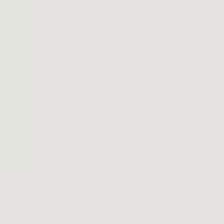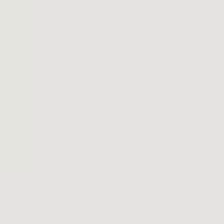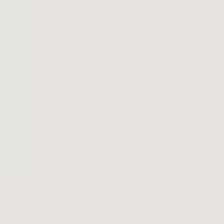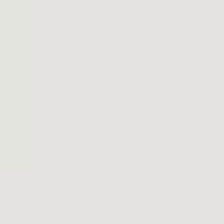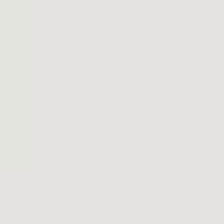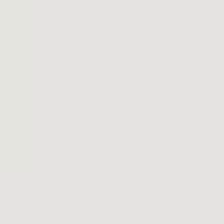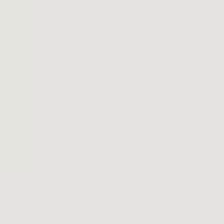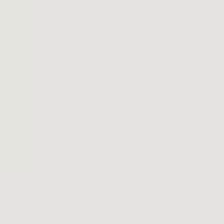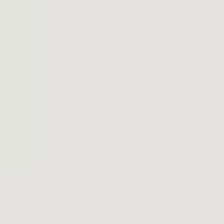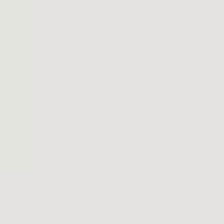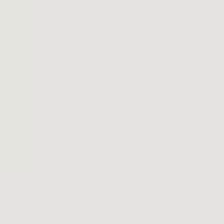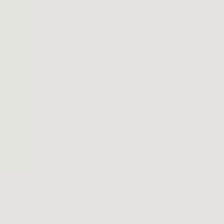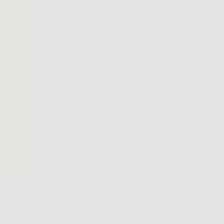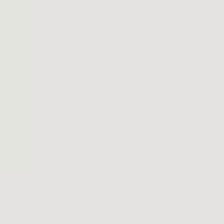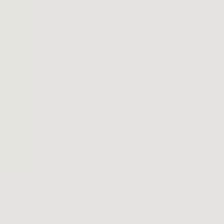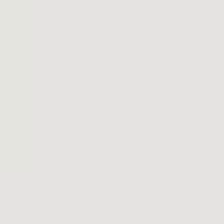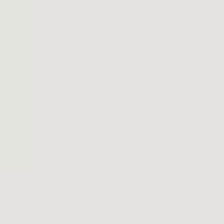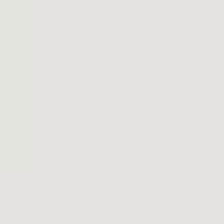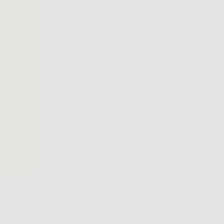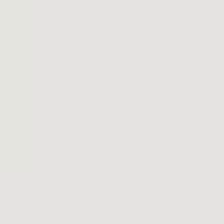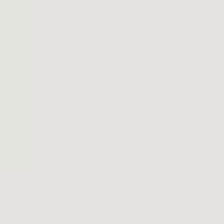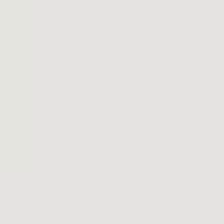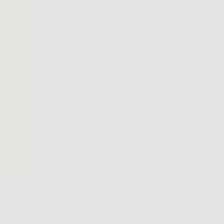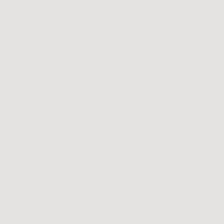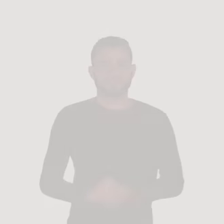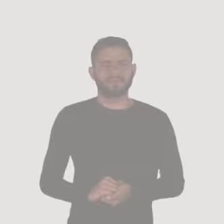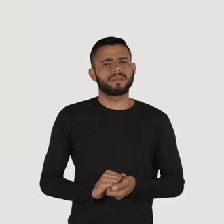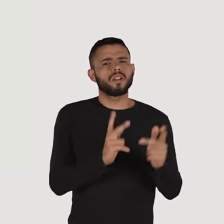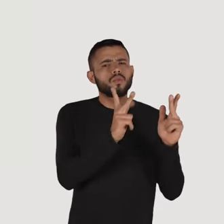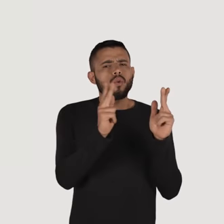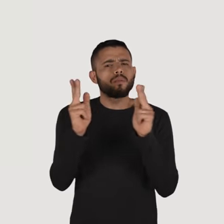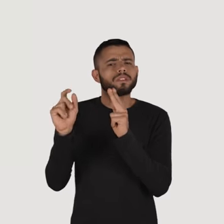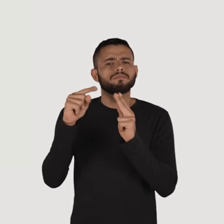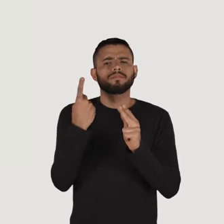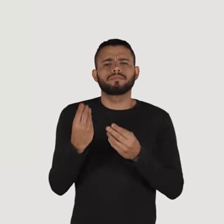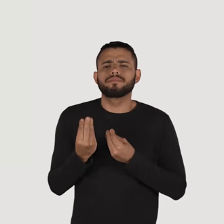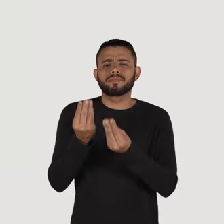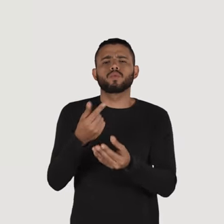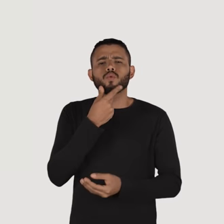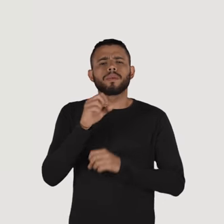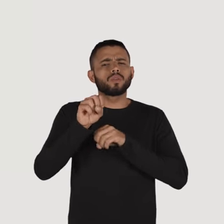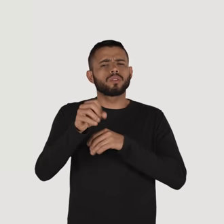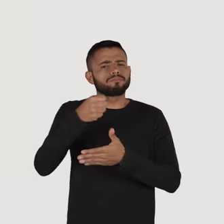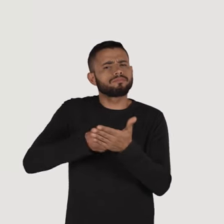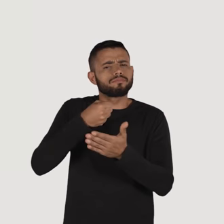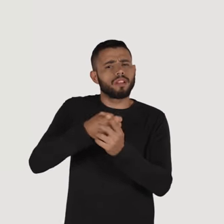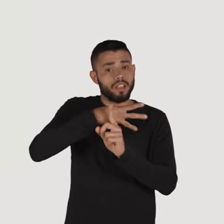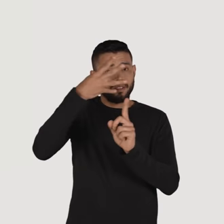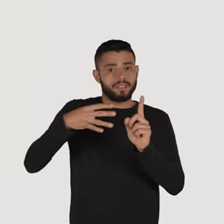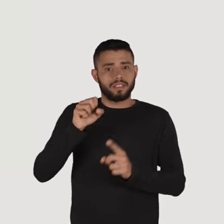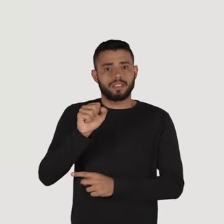grupos de homens e projetos ligados a masculinidades achados centrais da pesquisa e base de dados de estudos na íntegra